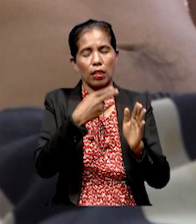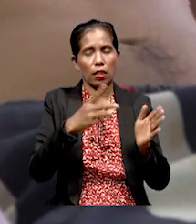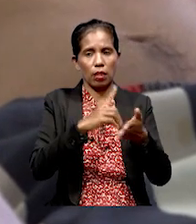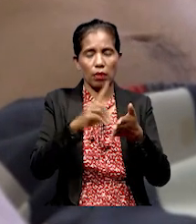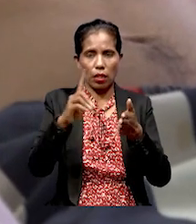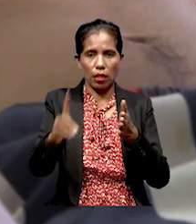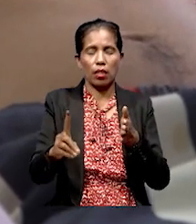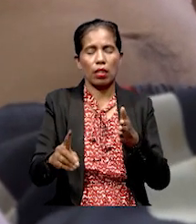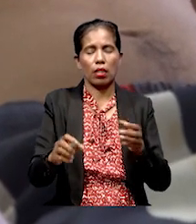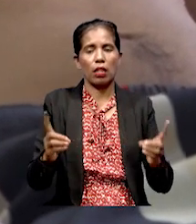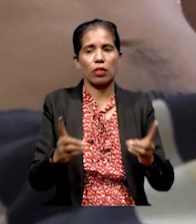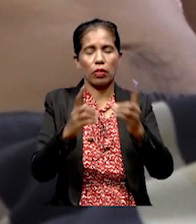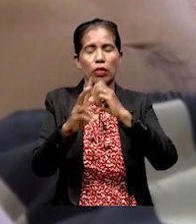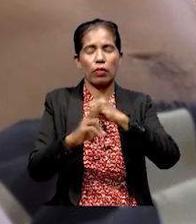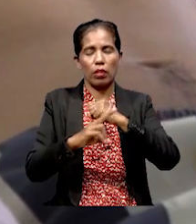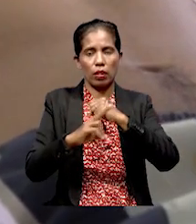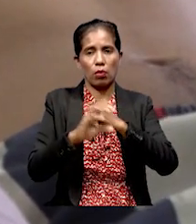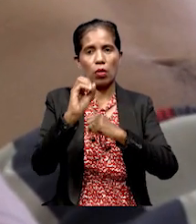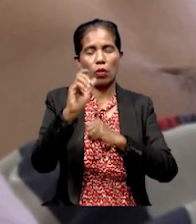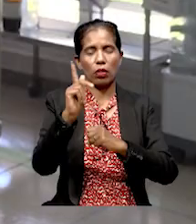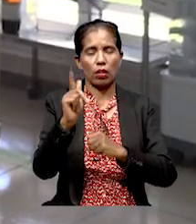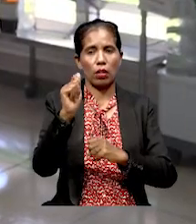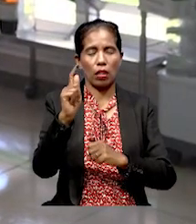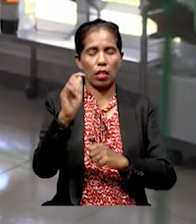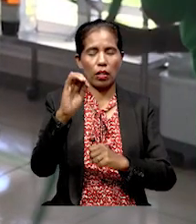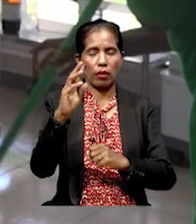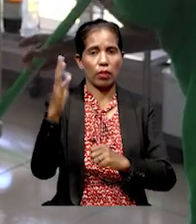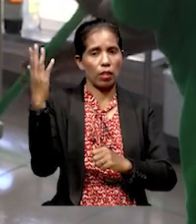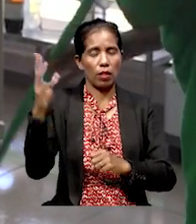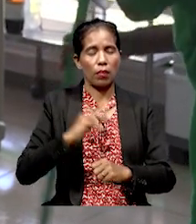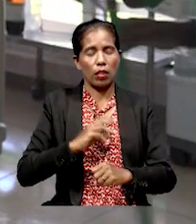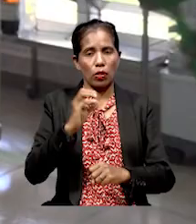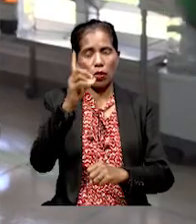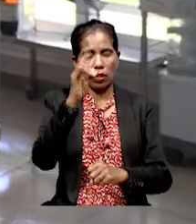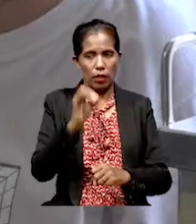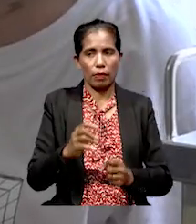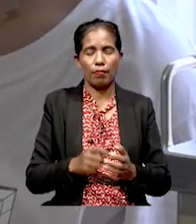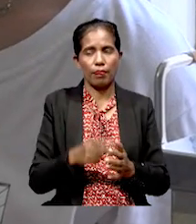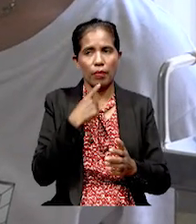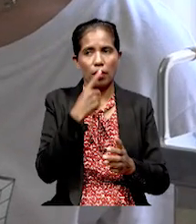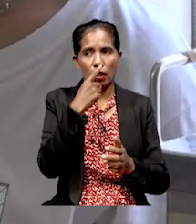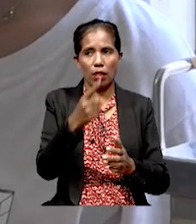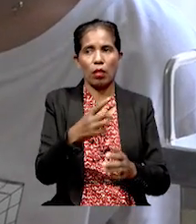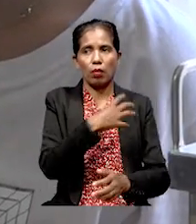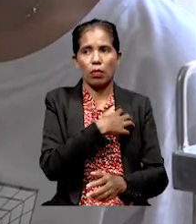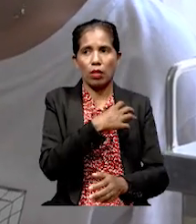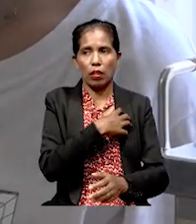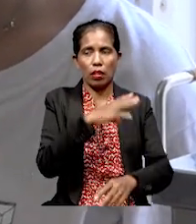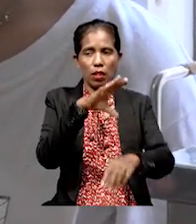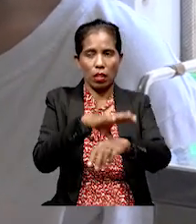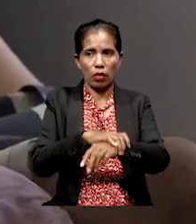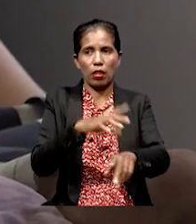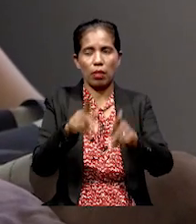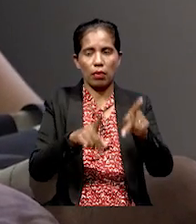homicídio, hassoro vítima Octavio de Oliveira e a área matador de Ilha. Henrique da Costa Teten, polícia suspeita ona cidadão